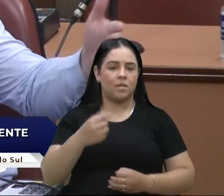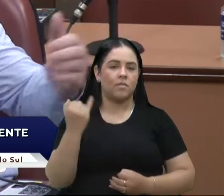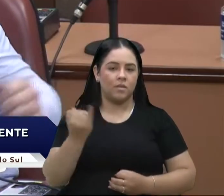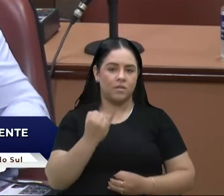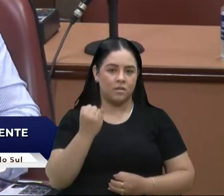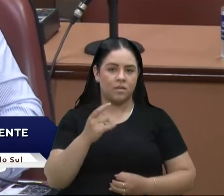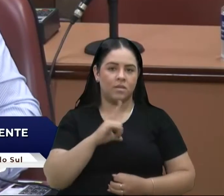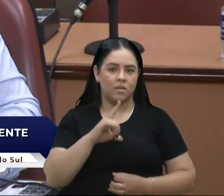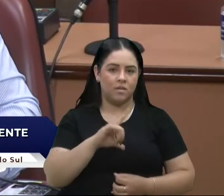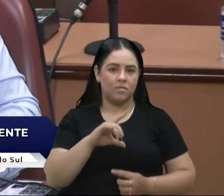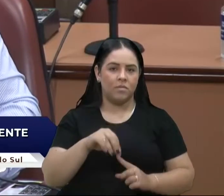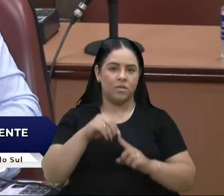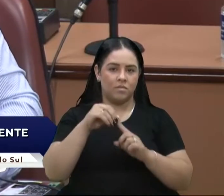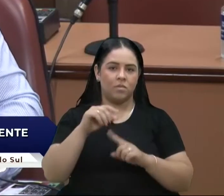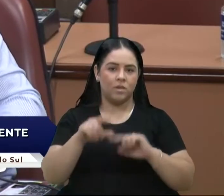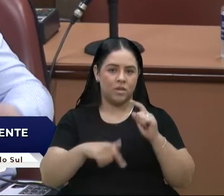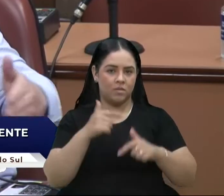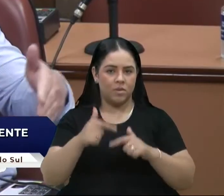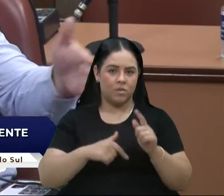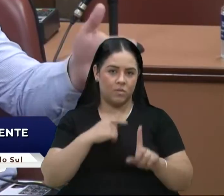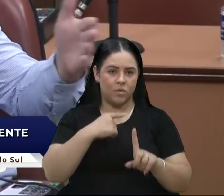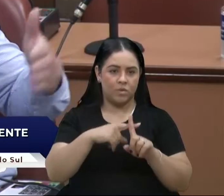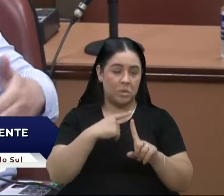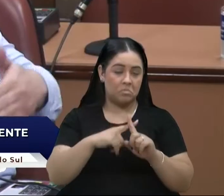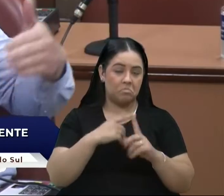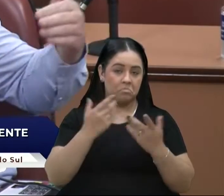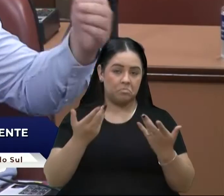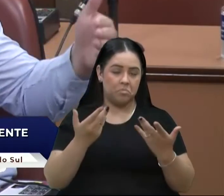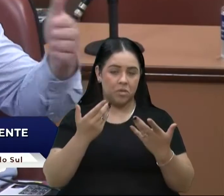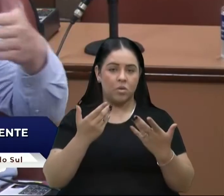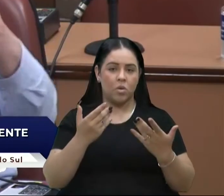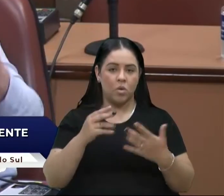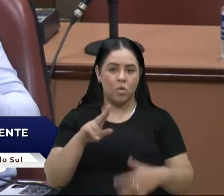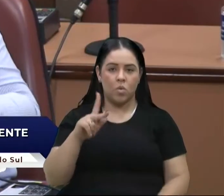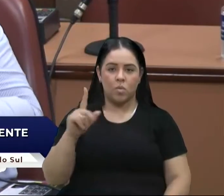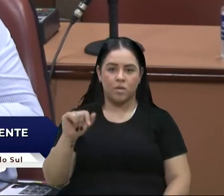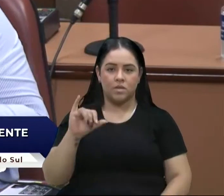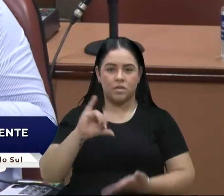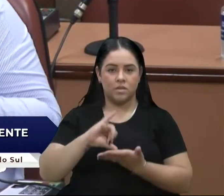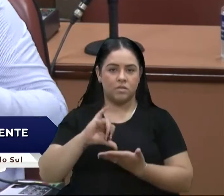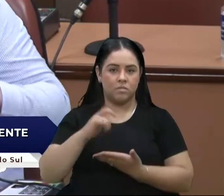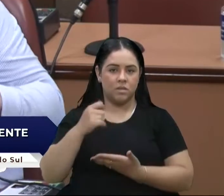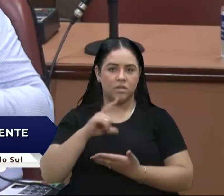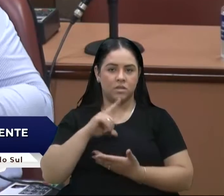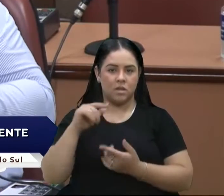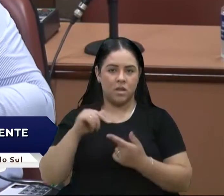se destaque o trabalho positivo. Né, talvez na UPA Central alguns precisa fazer alguns